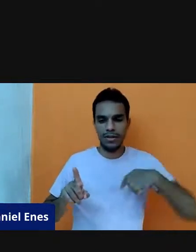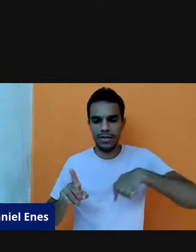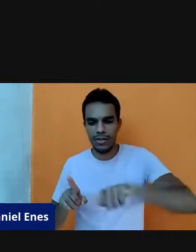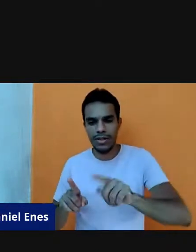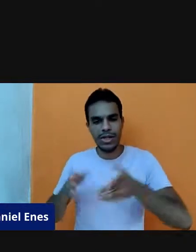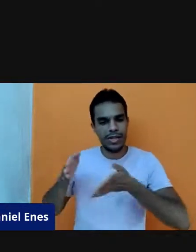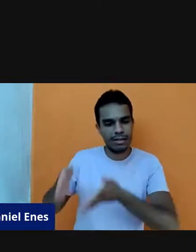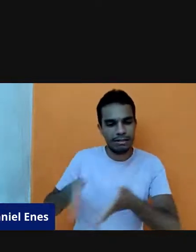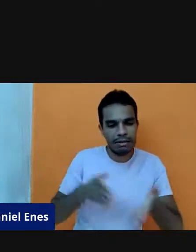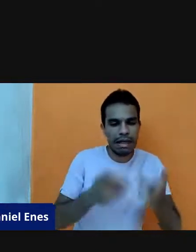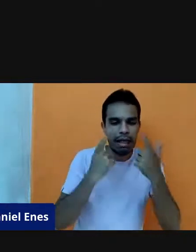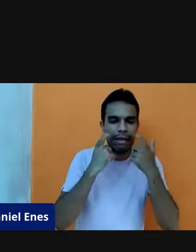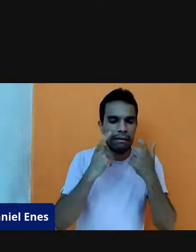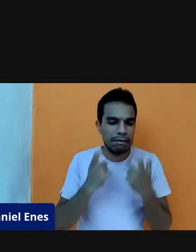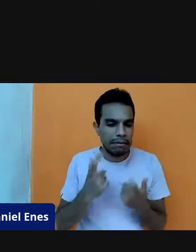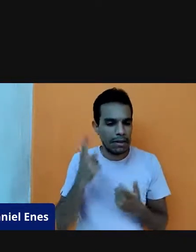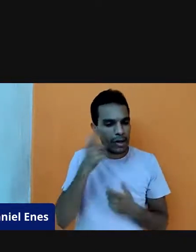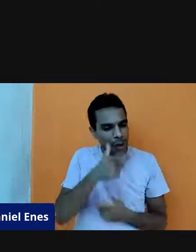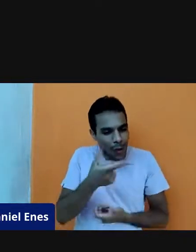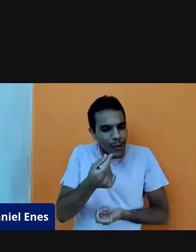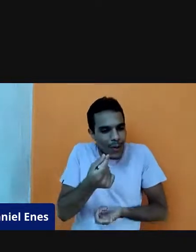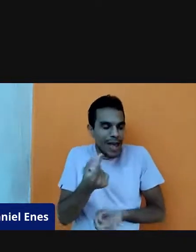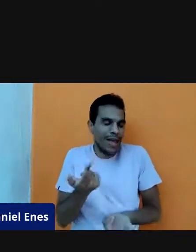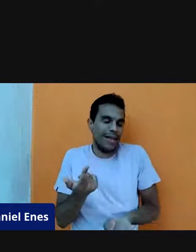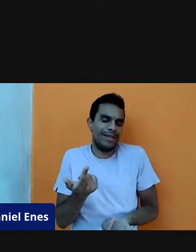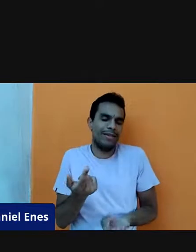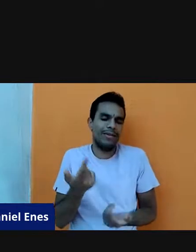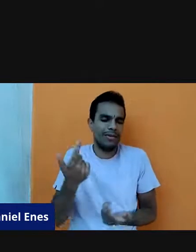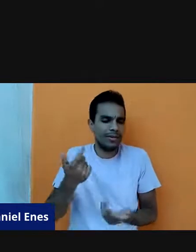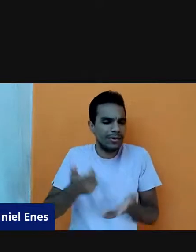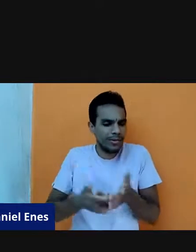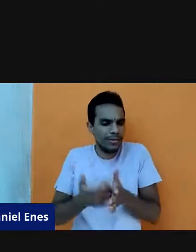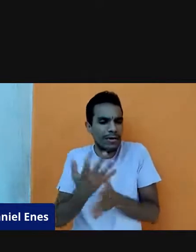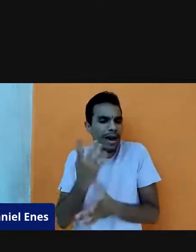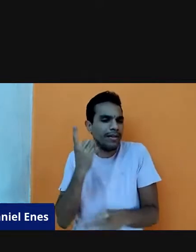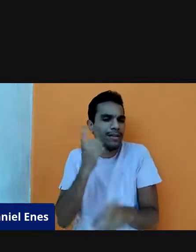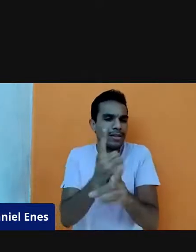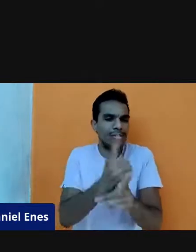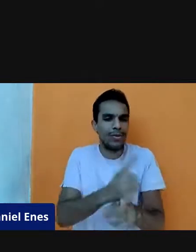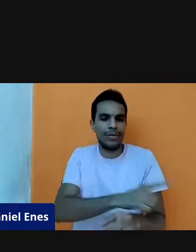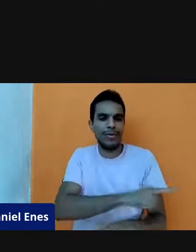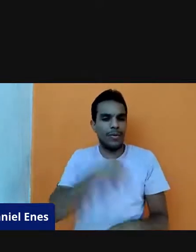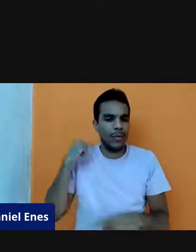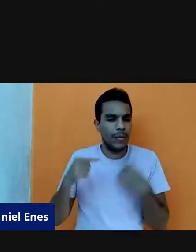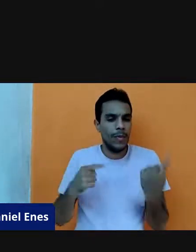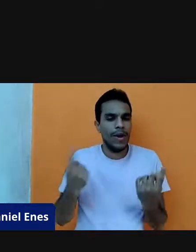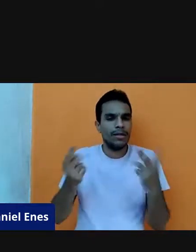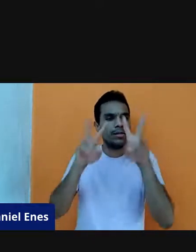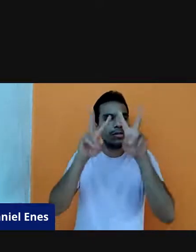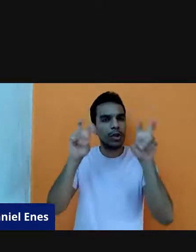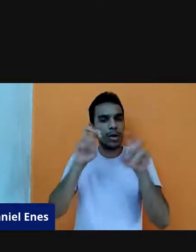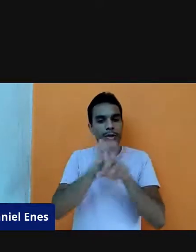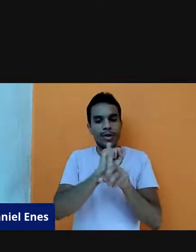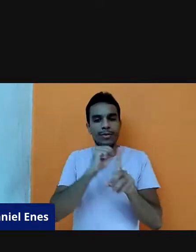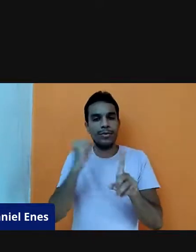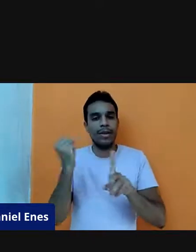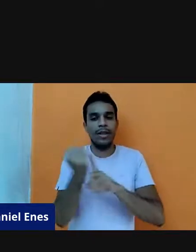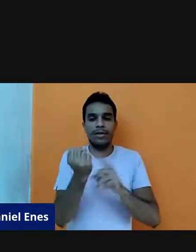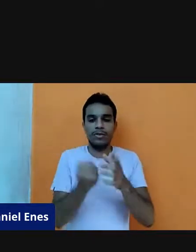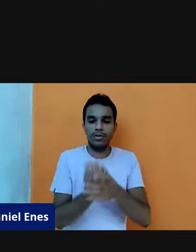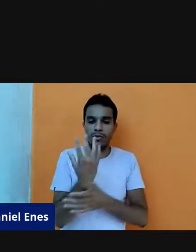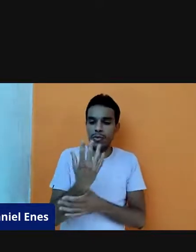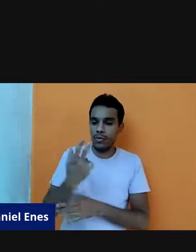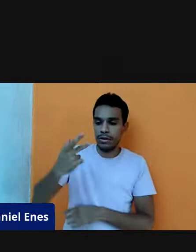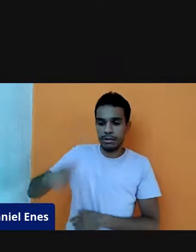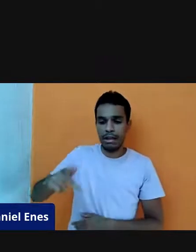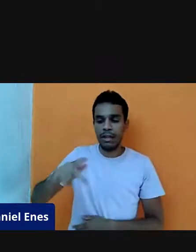enfim. Então, são vários encontros com a morte e essa temática social surge em João Cabral